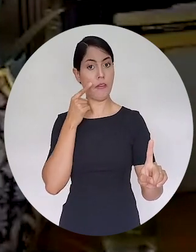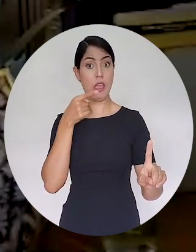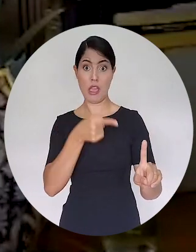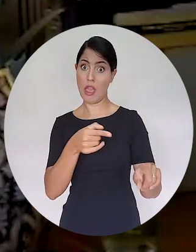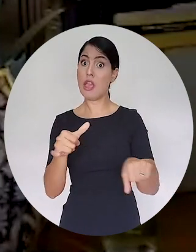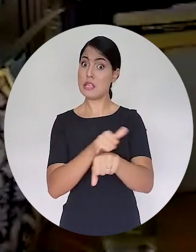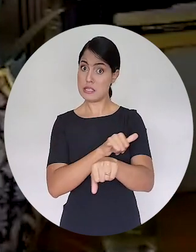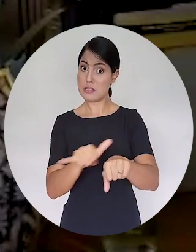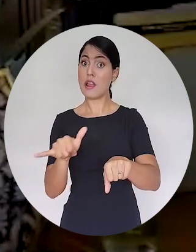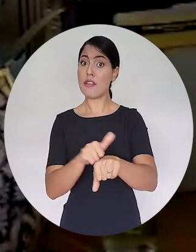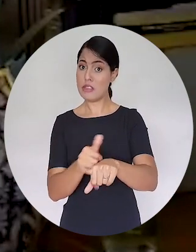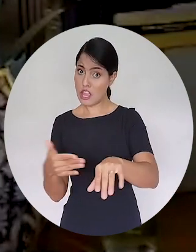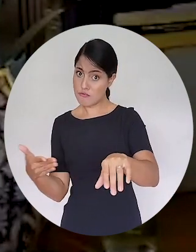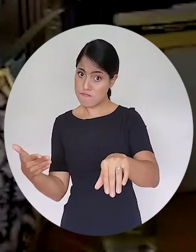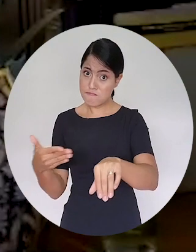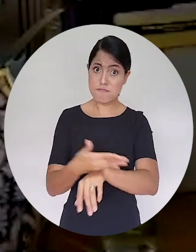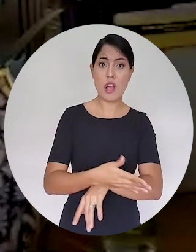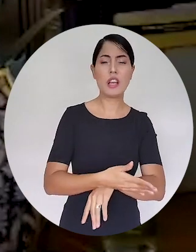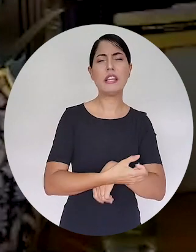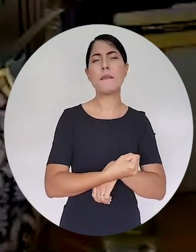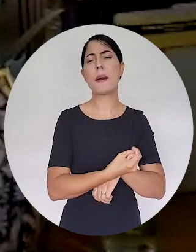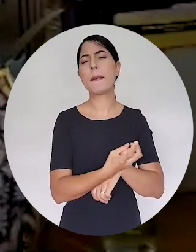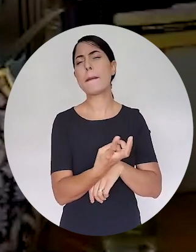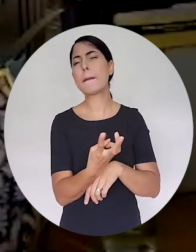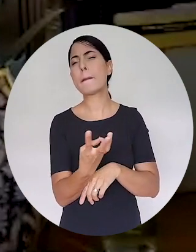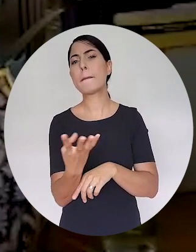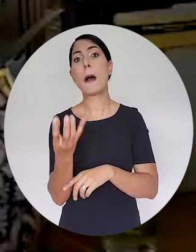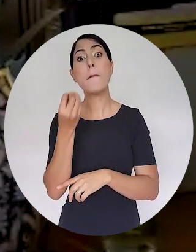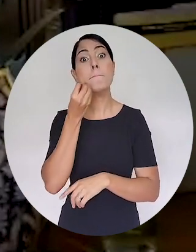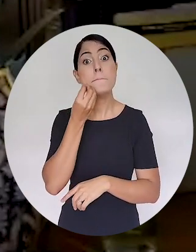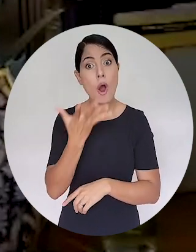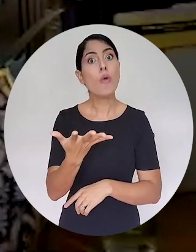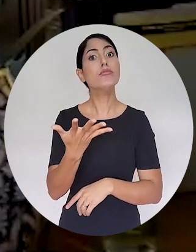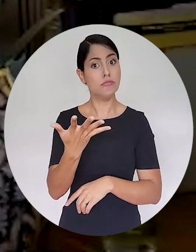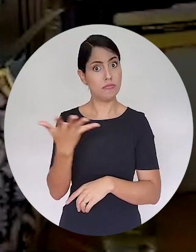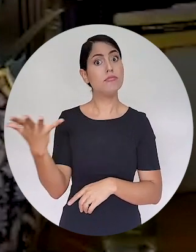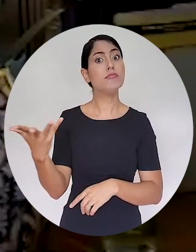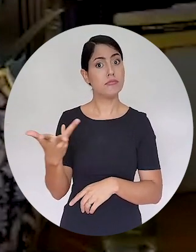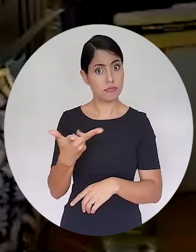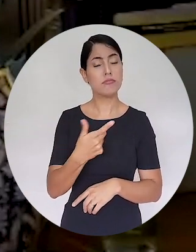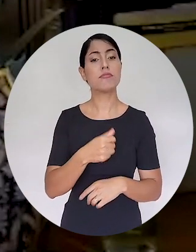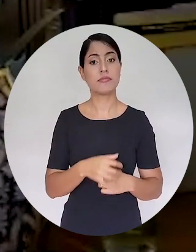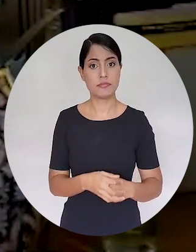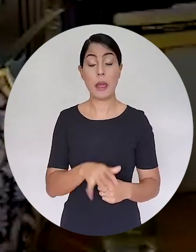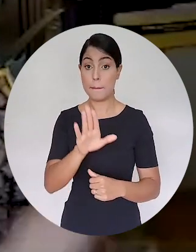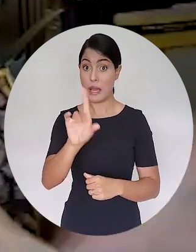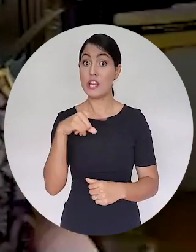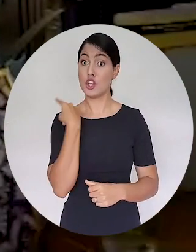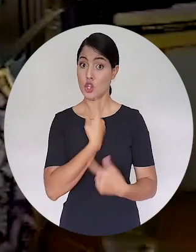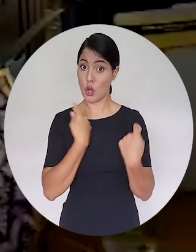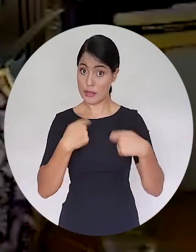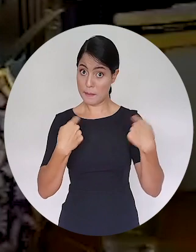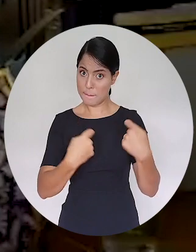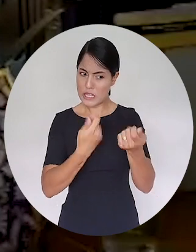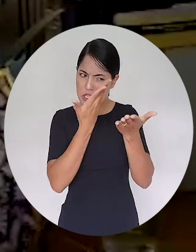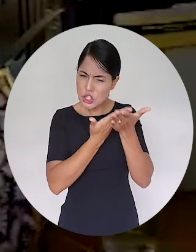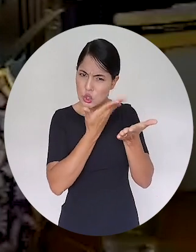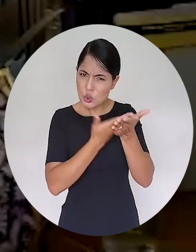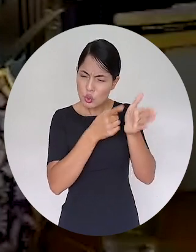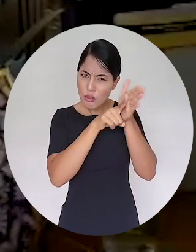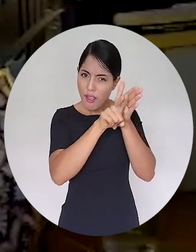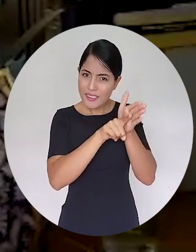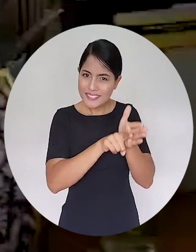uma porta, que ela é uma ferramenta, que ela traz muitos benefícios e que ela está aí. Basta a gente estudar, olhar,